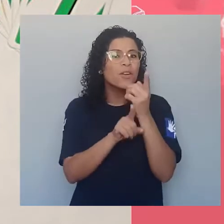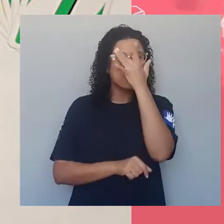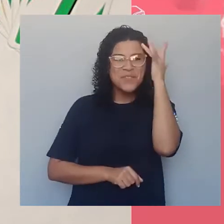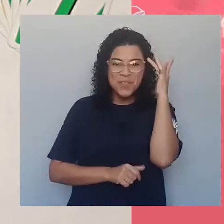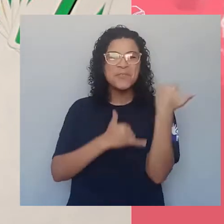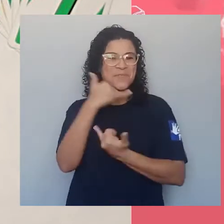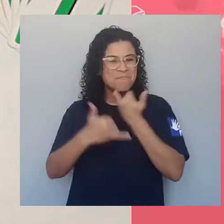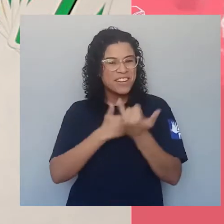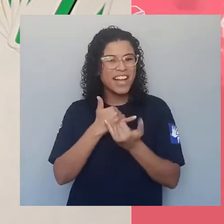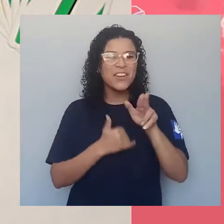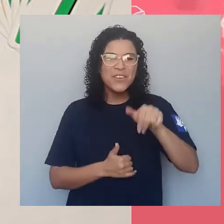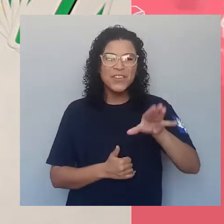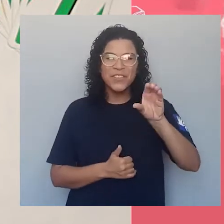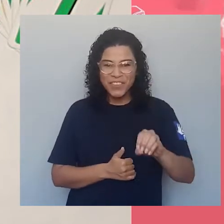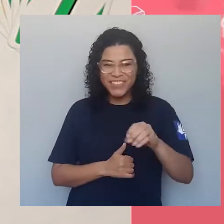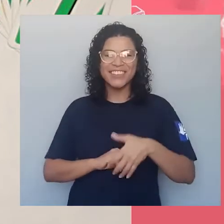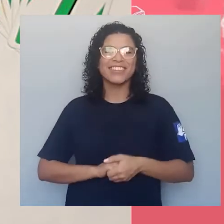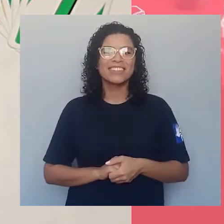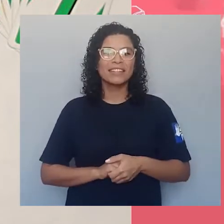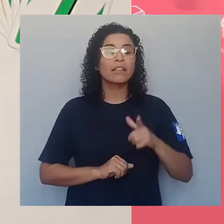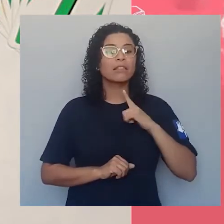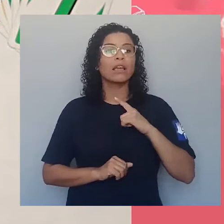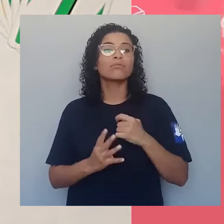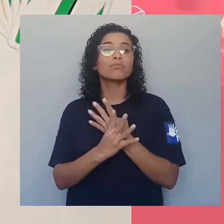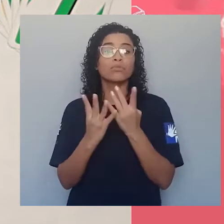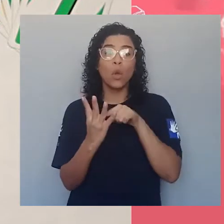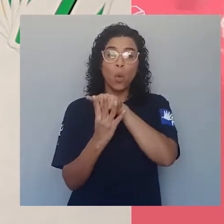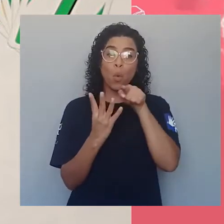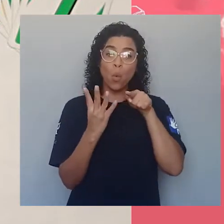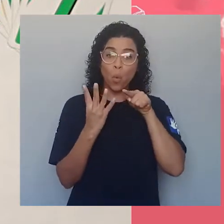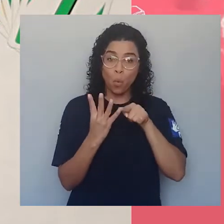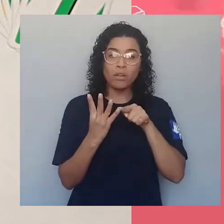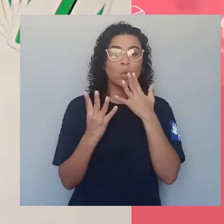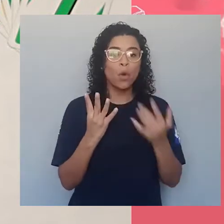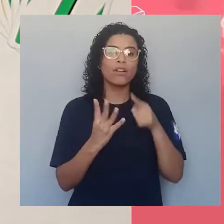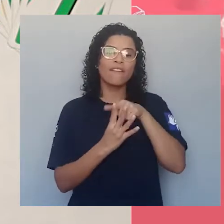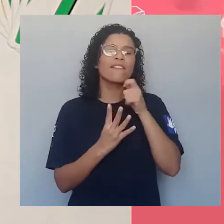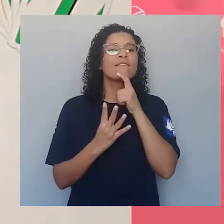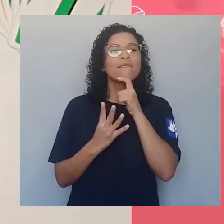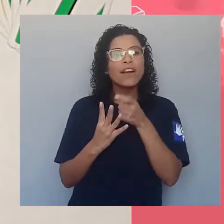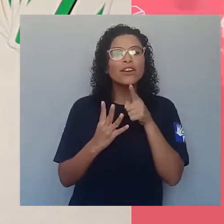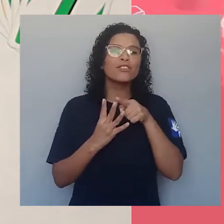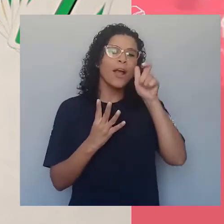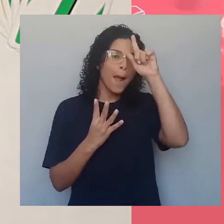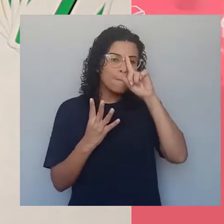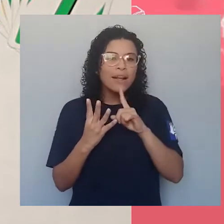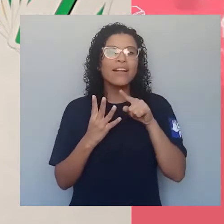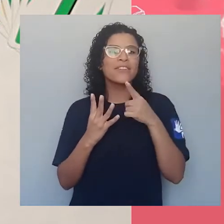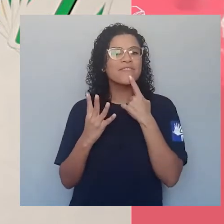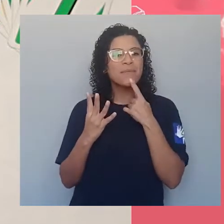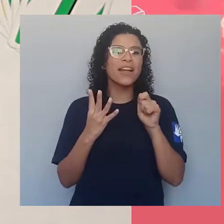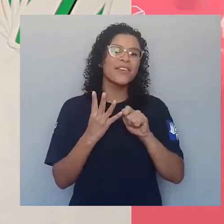jogar Uno com você. O baralho é composto por cartas em quatro cores: verde, amarelo, vermelho e azul. E os